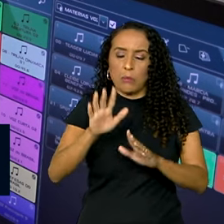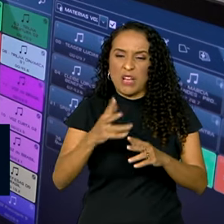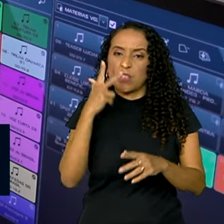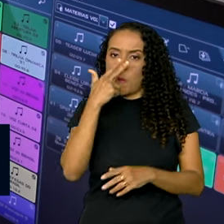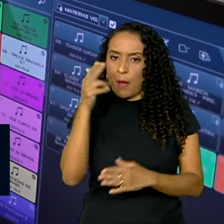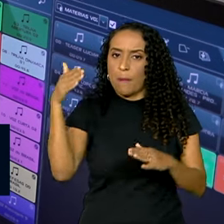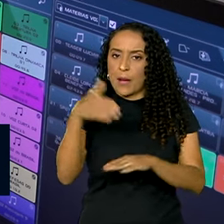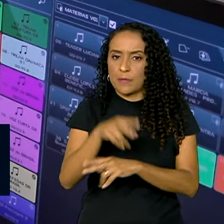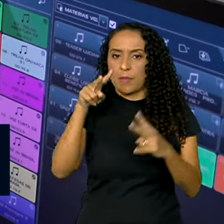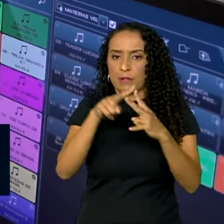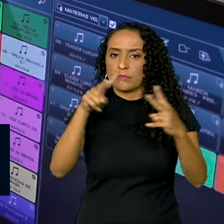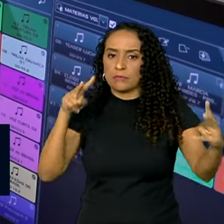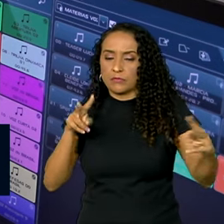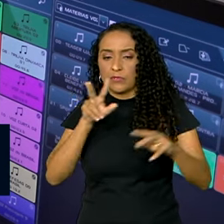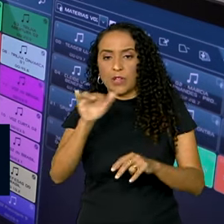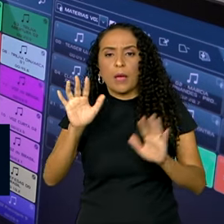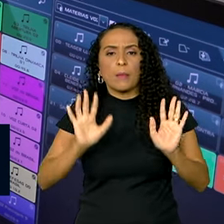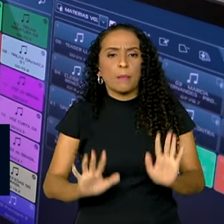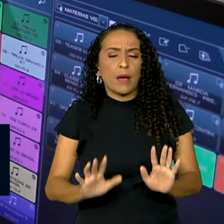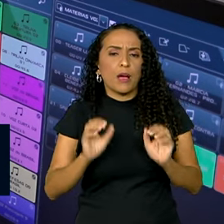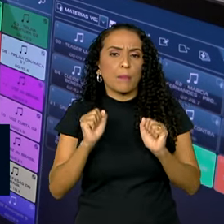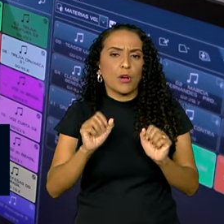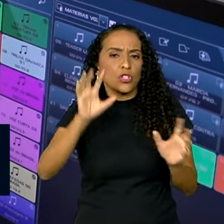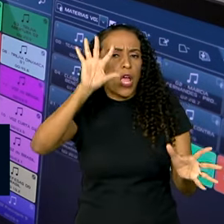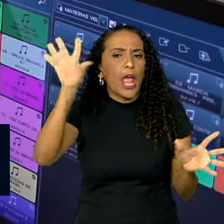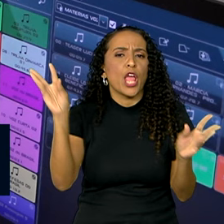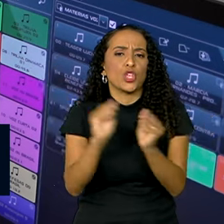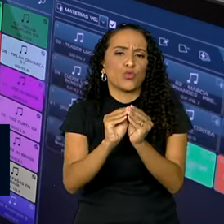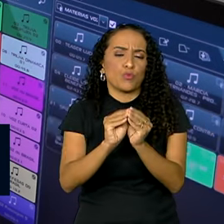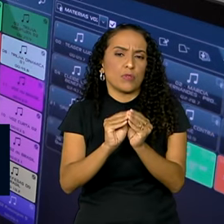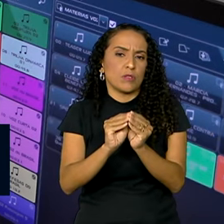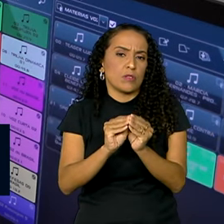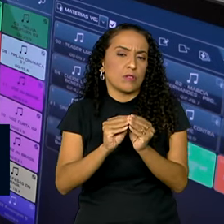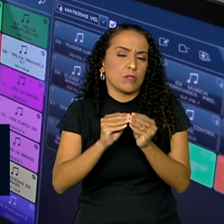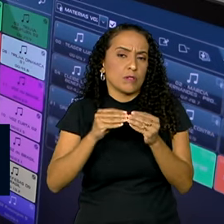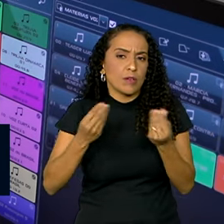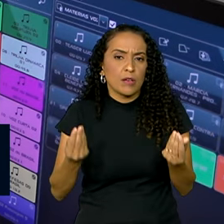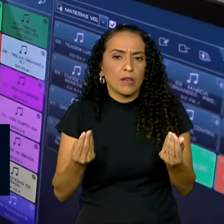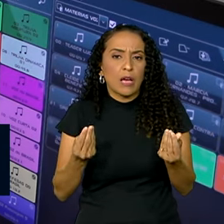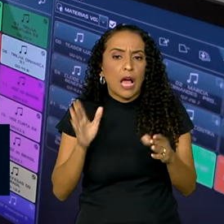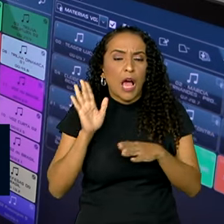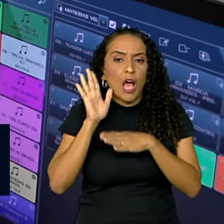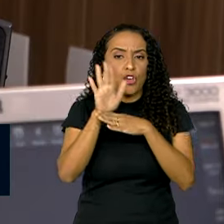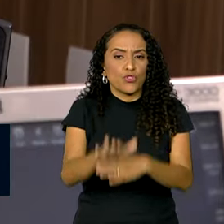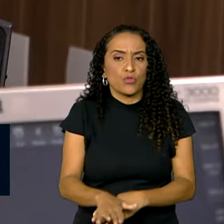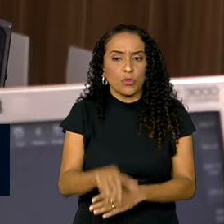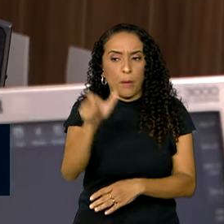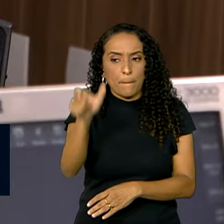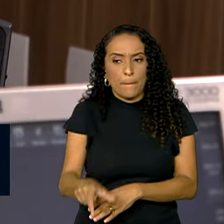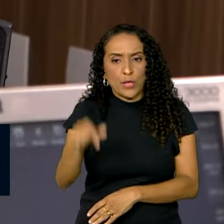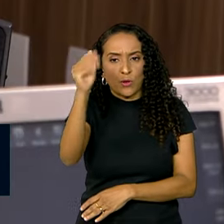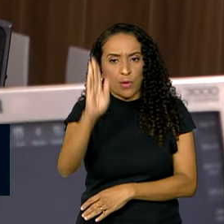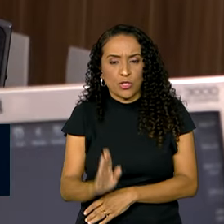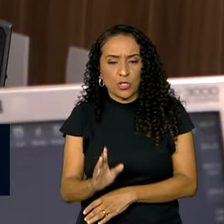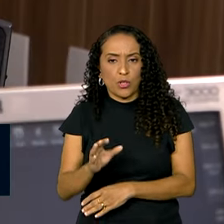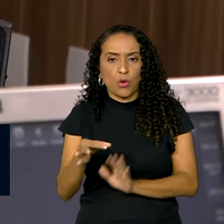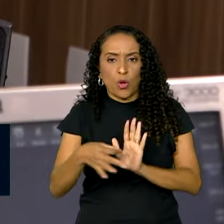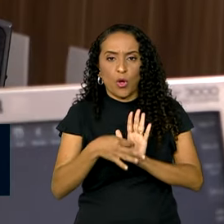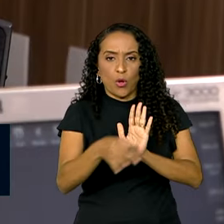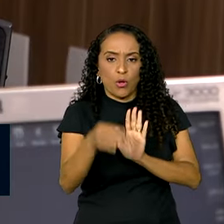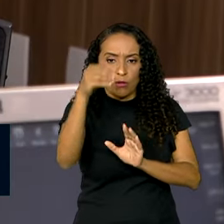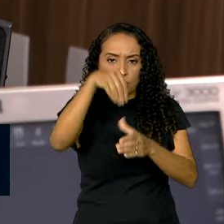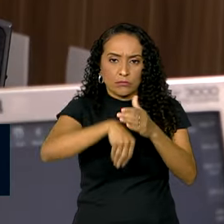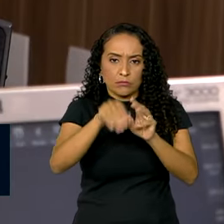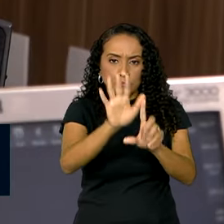então a gente pode eh resumir assim secretário a contribuição que um brasileiro deu lá na na